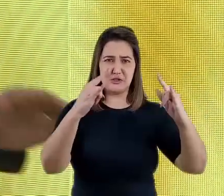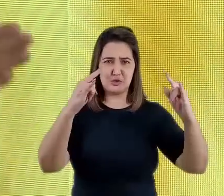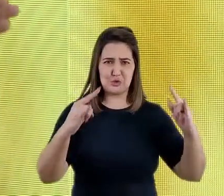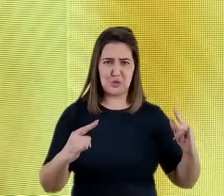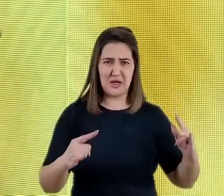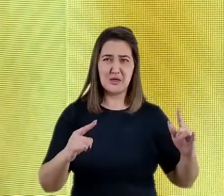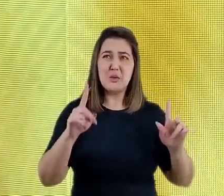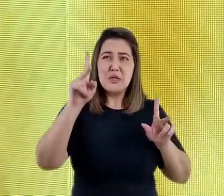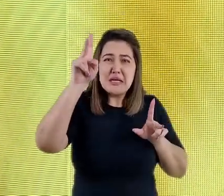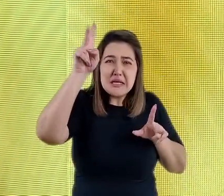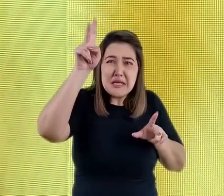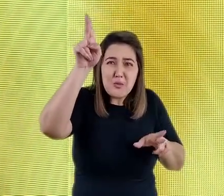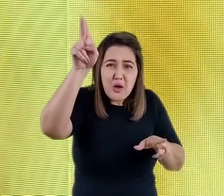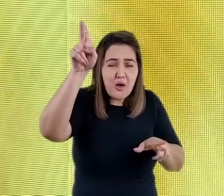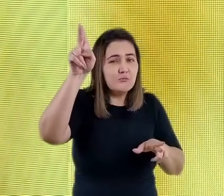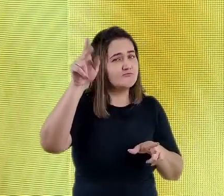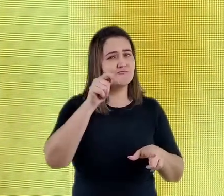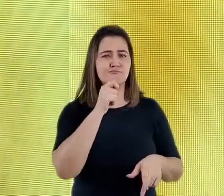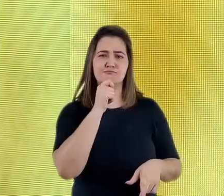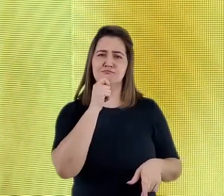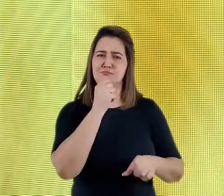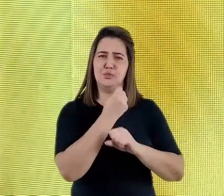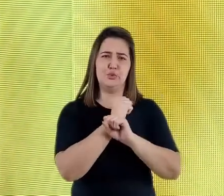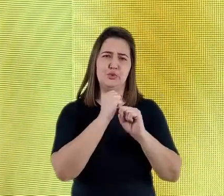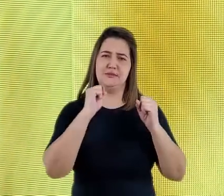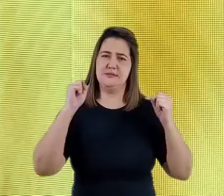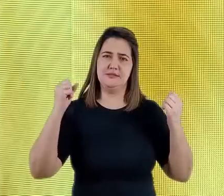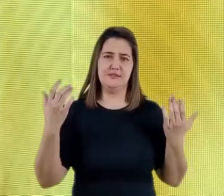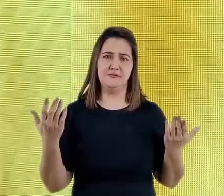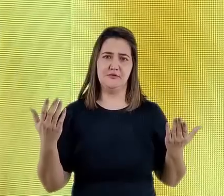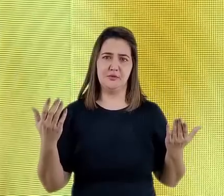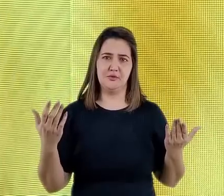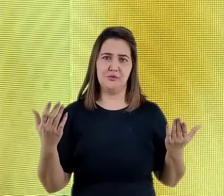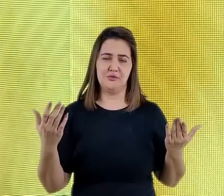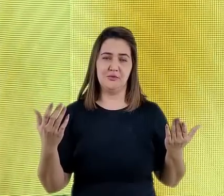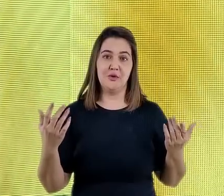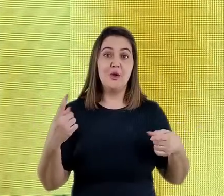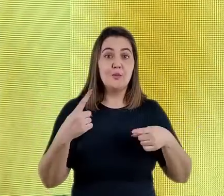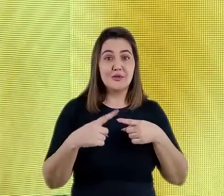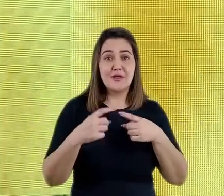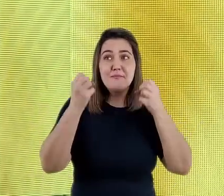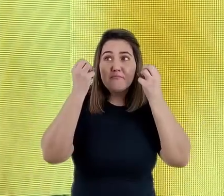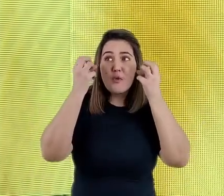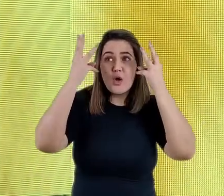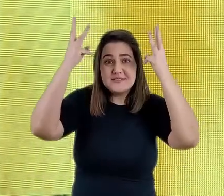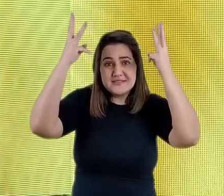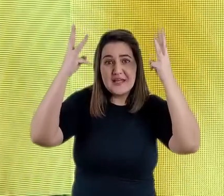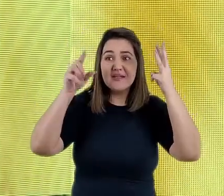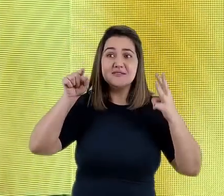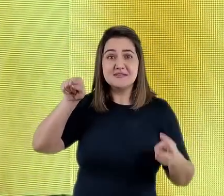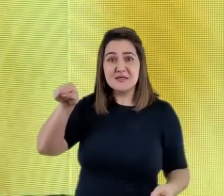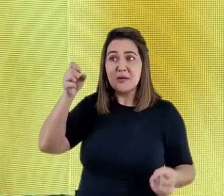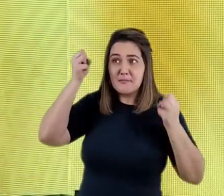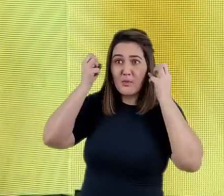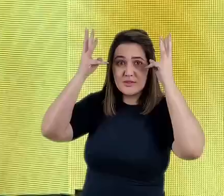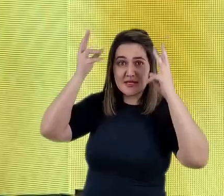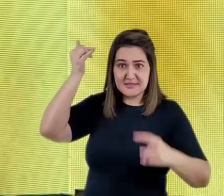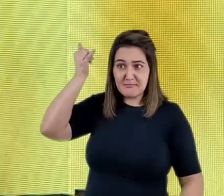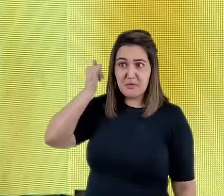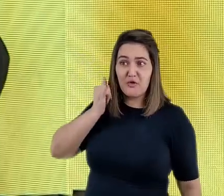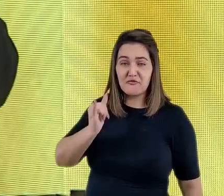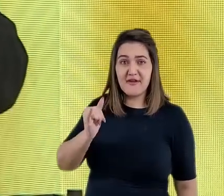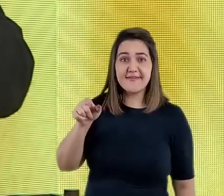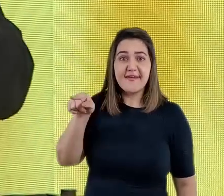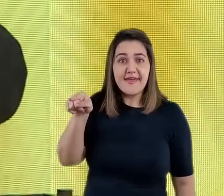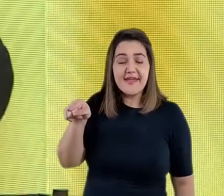terra seria uma réplica exata do que está ali em cima no céu. Nós devemos entender que Moisés, enquanto profeta,